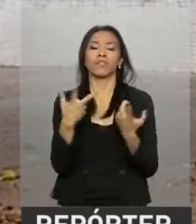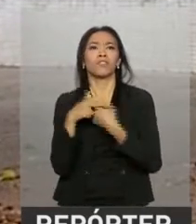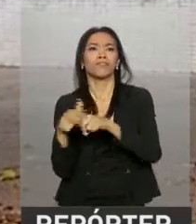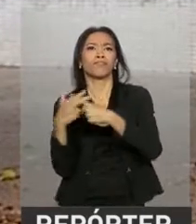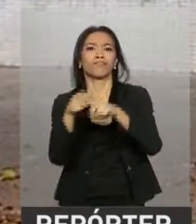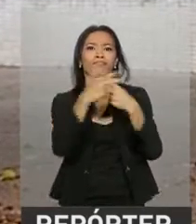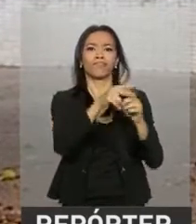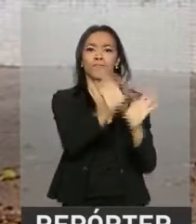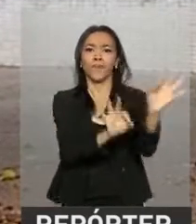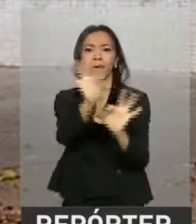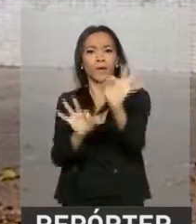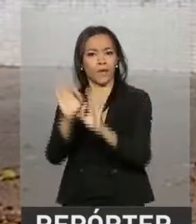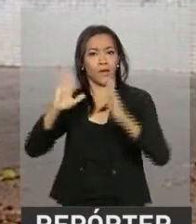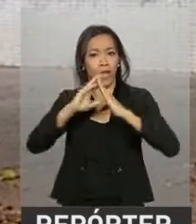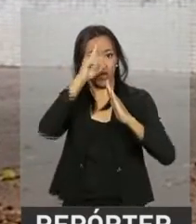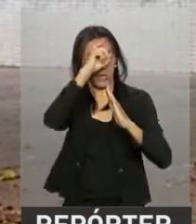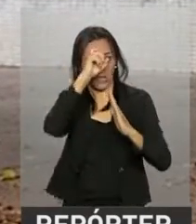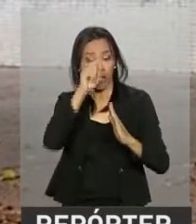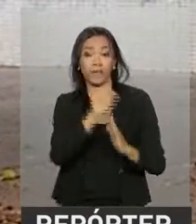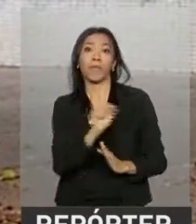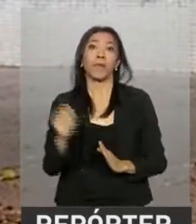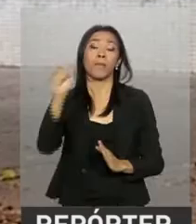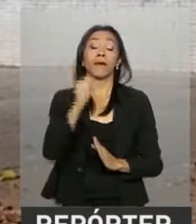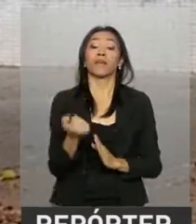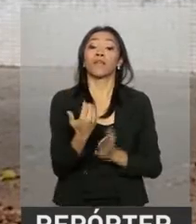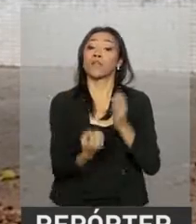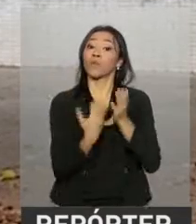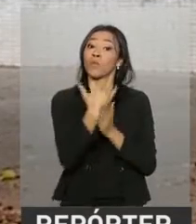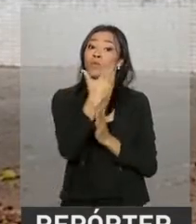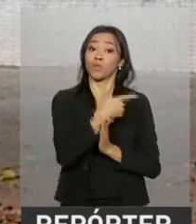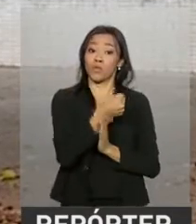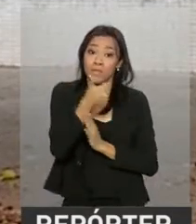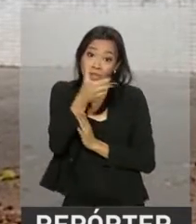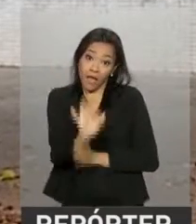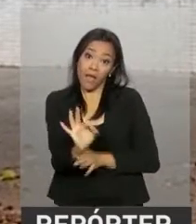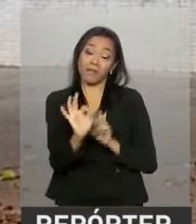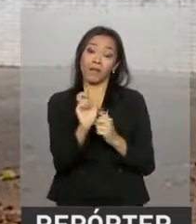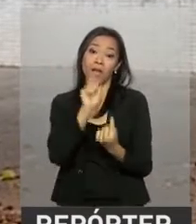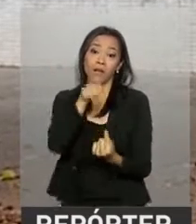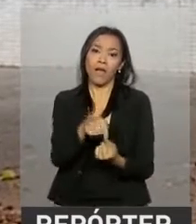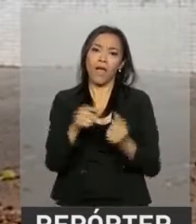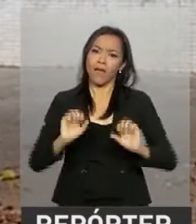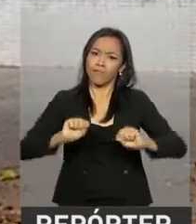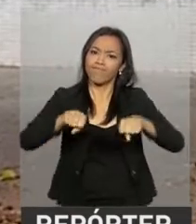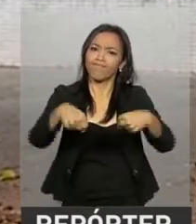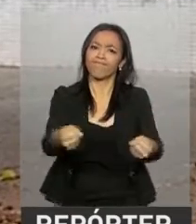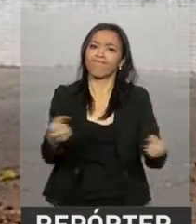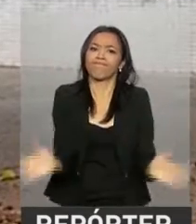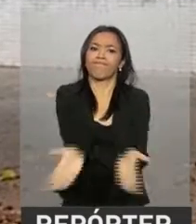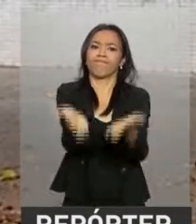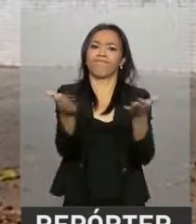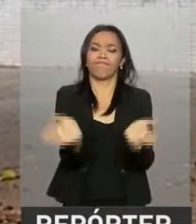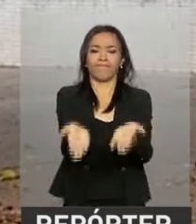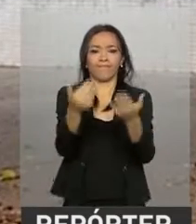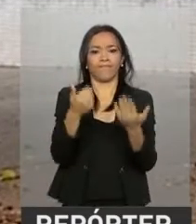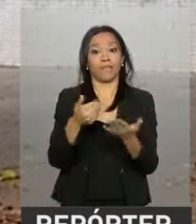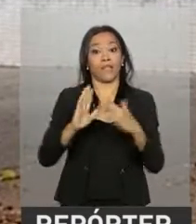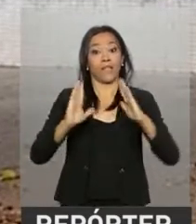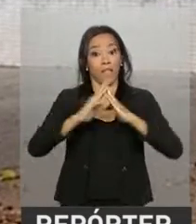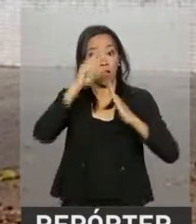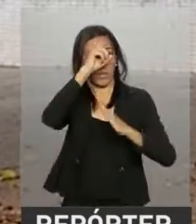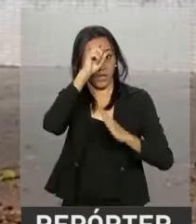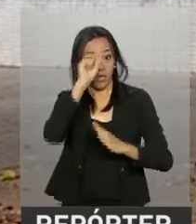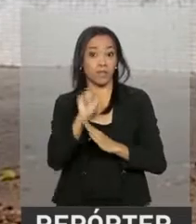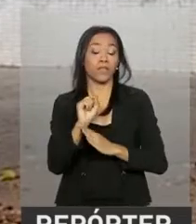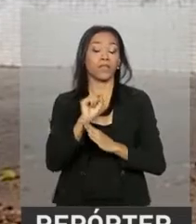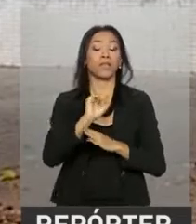foi instituído em 2010 pelo governo federal para reforçar aí o orçamento das universidades mantenedoras dos